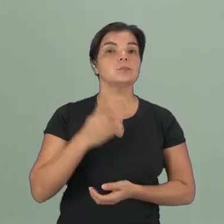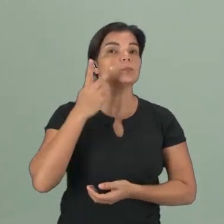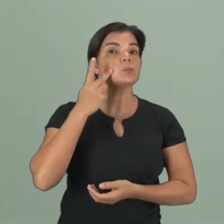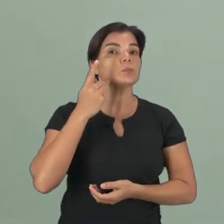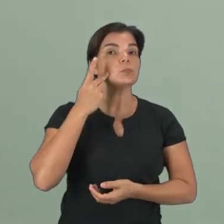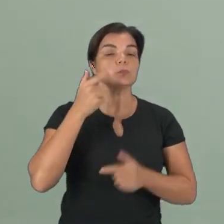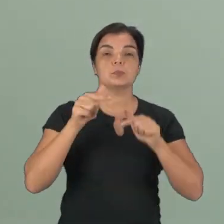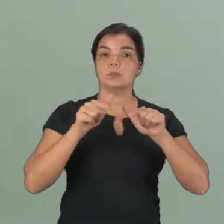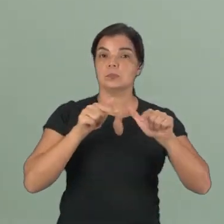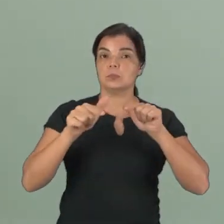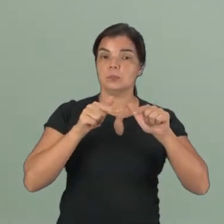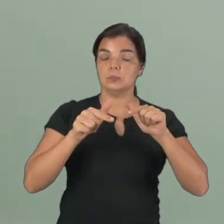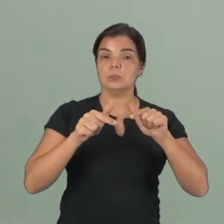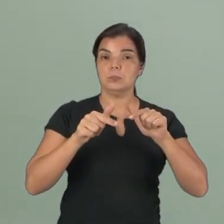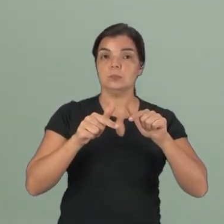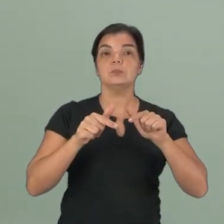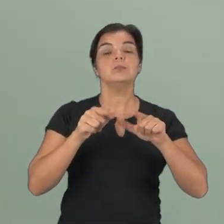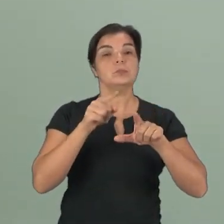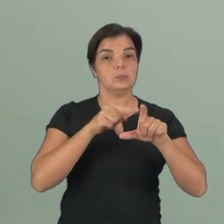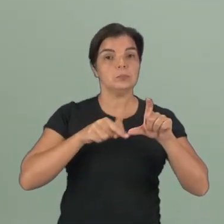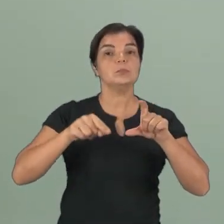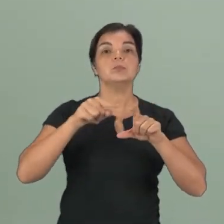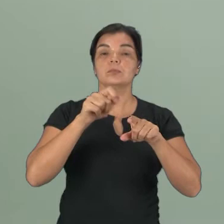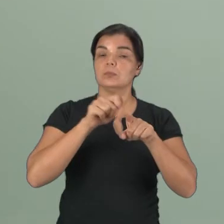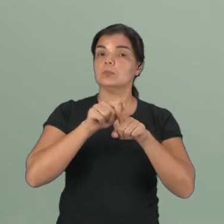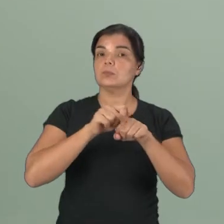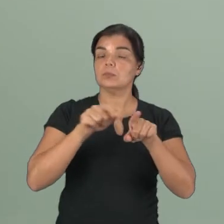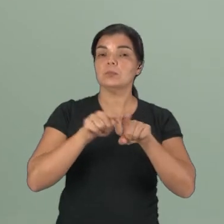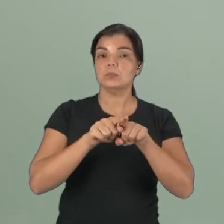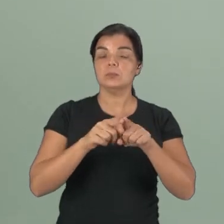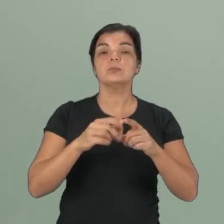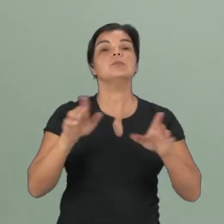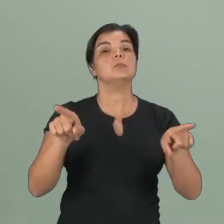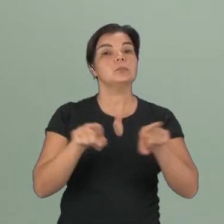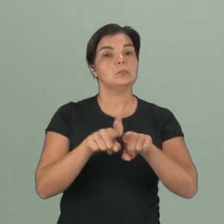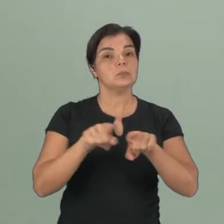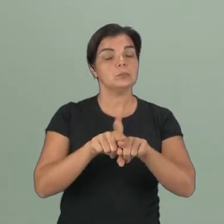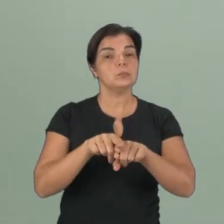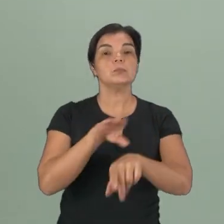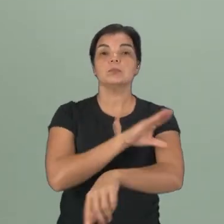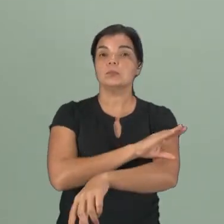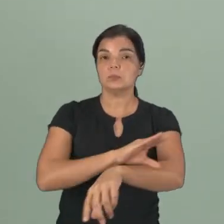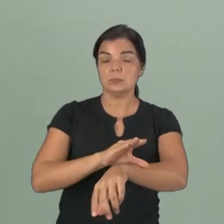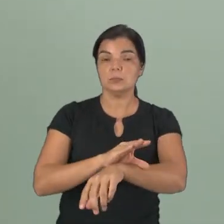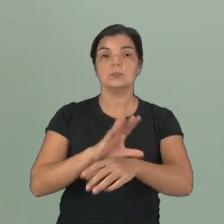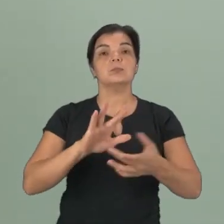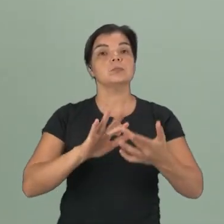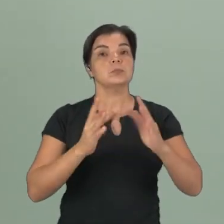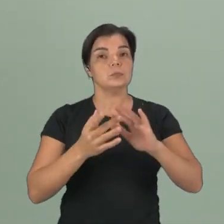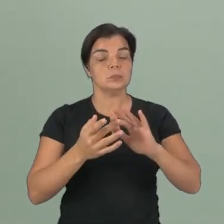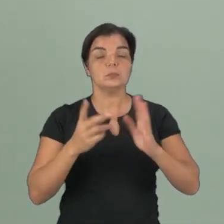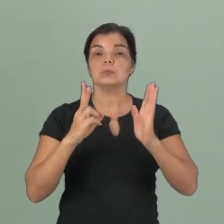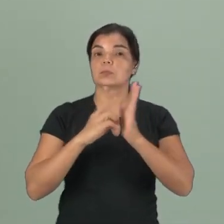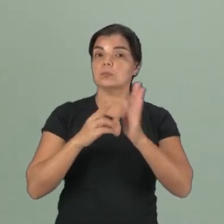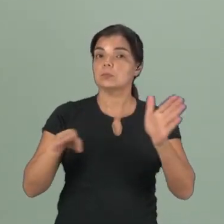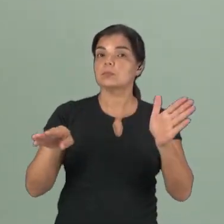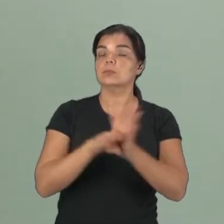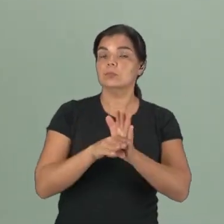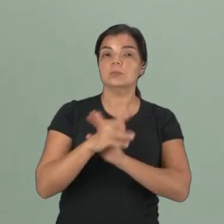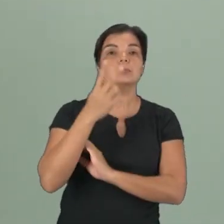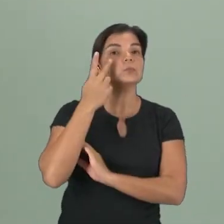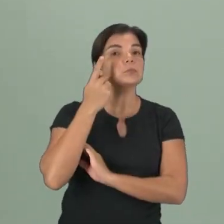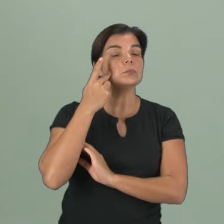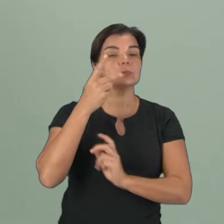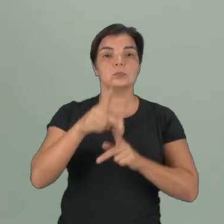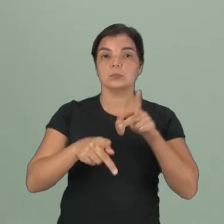nordestinos para trabalhar nos ciclos da borracha, a gente tem também um choque cultural com as populações nativas. E aí esse choque dessa chegada